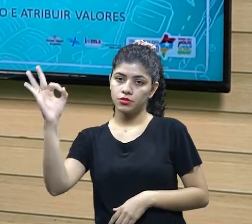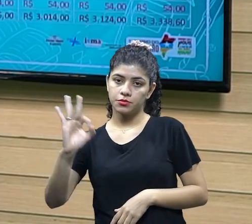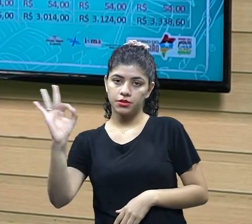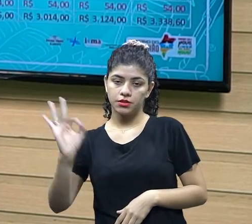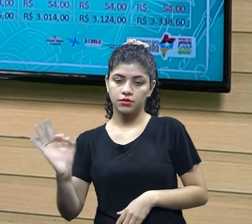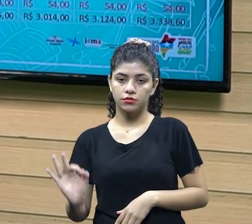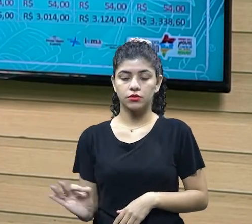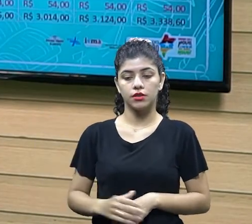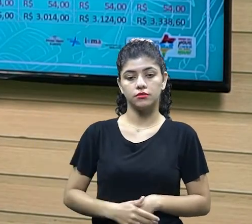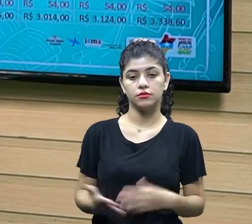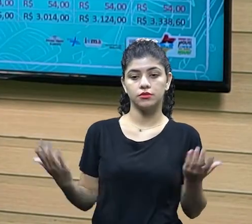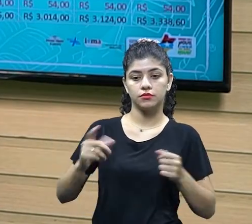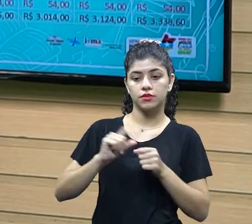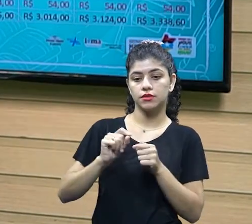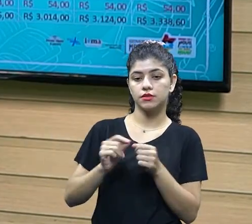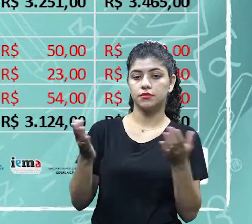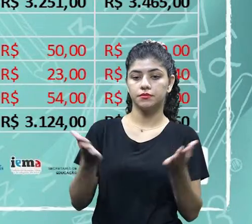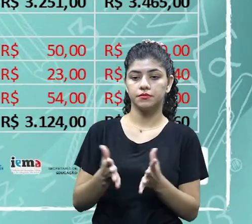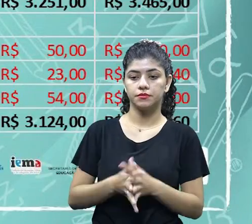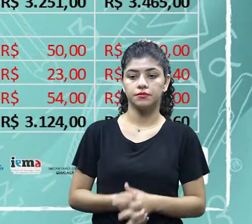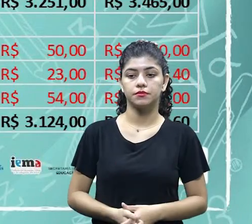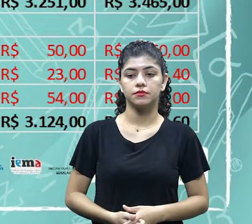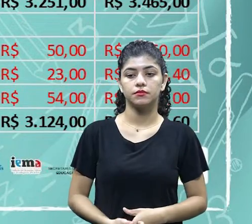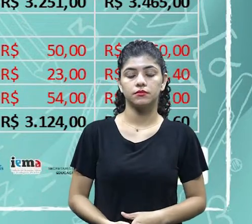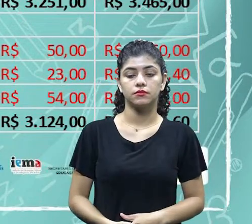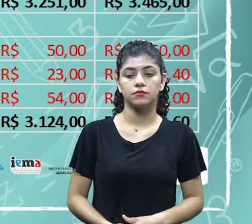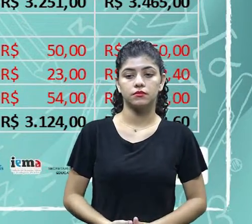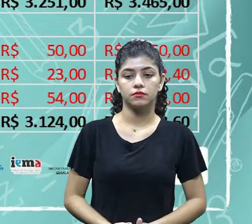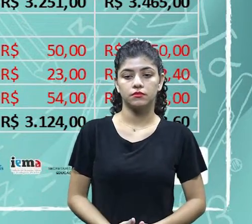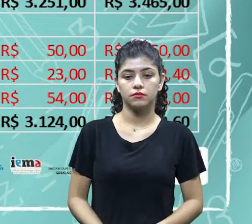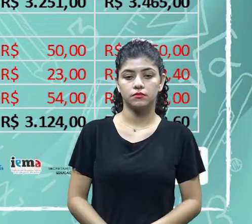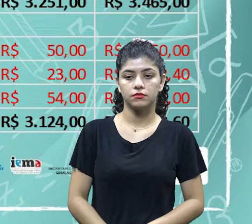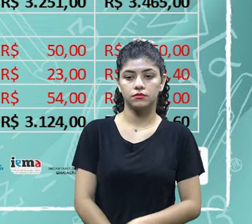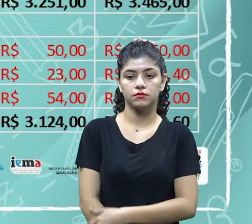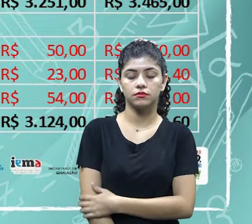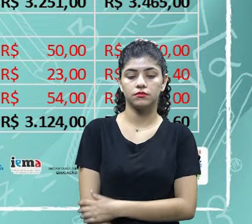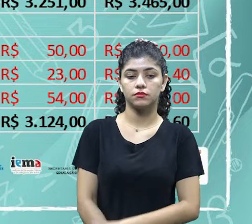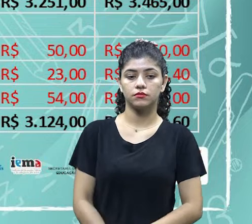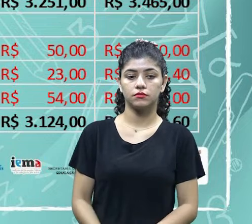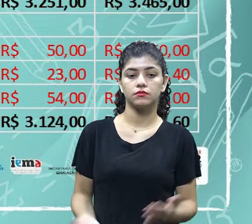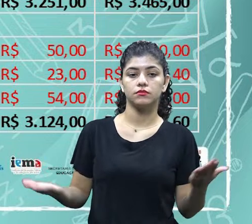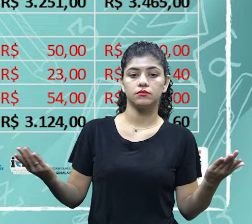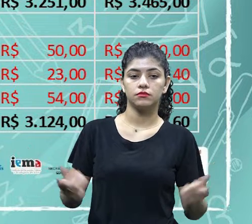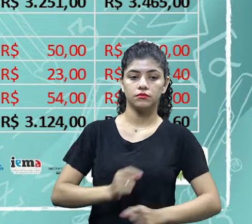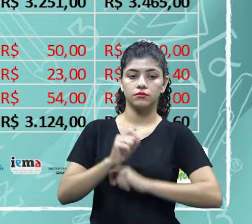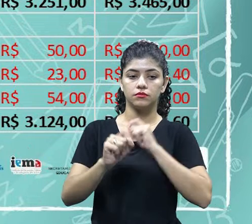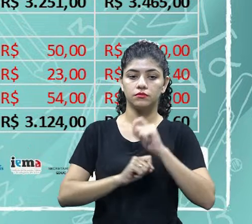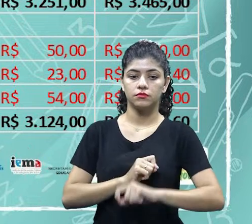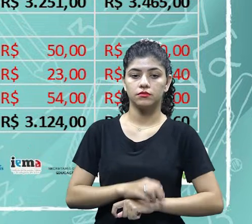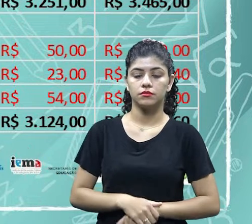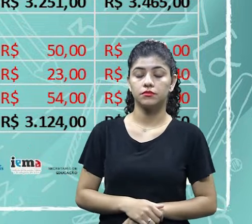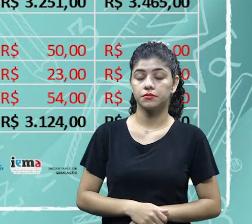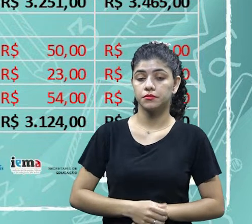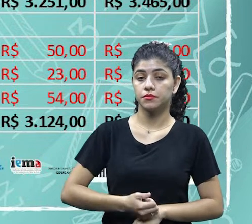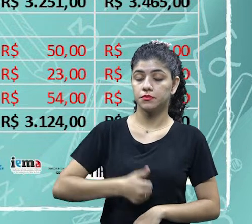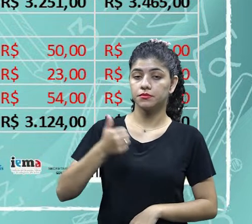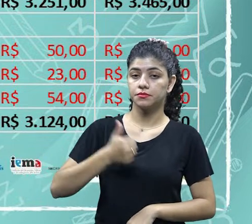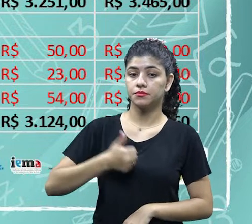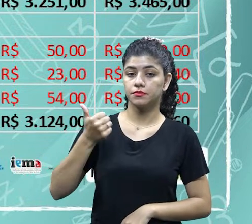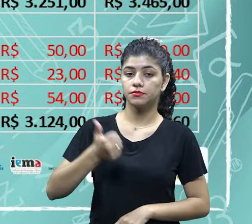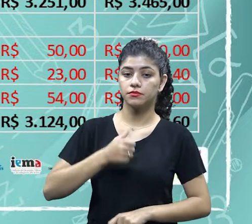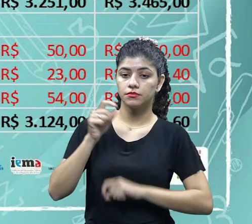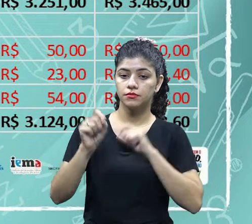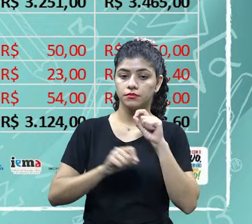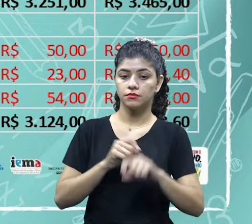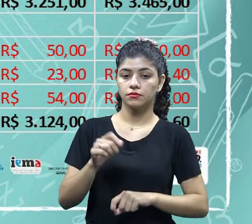percentuais. E é o que nós vamos fazer agora, certo? Então nós temos aqui a apuração do resultado, nós temos que primeiro levantar o